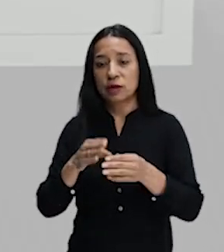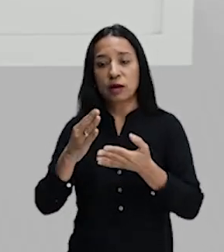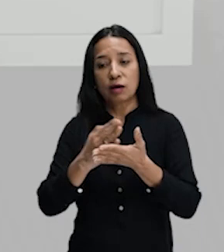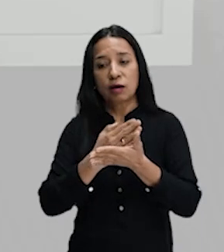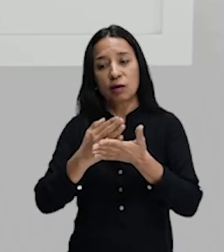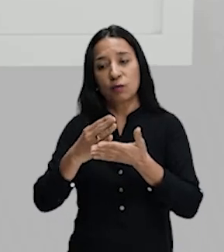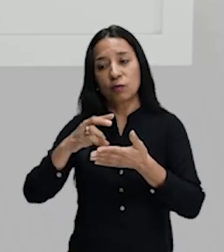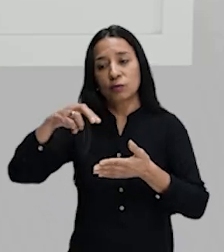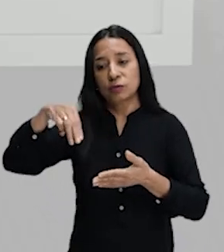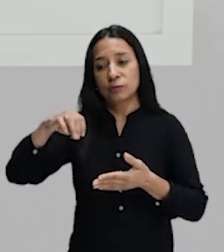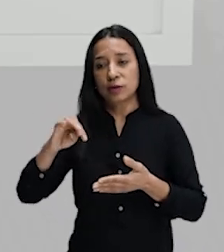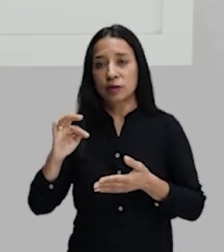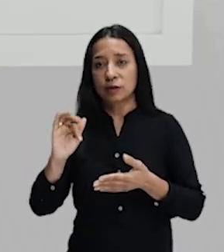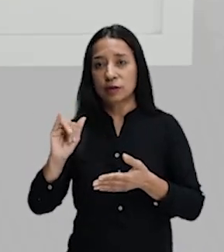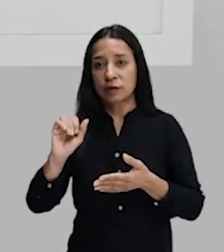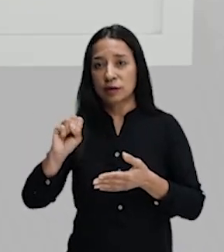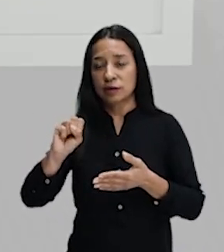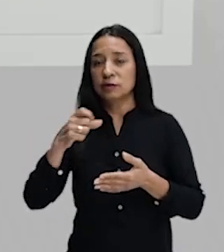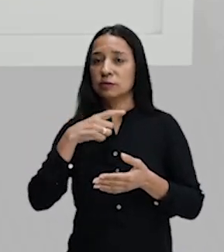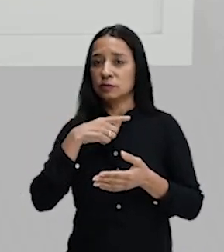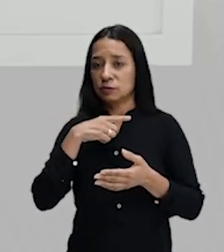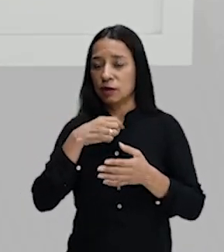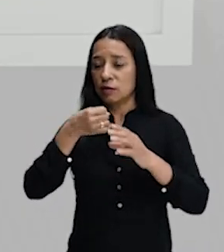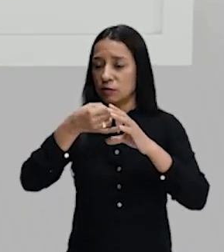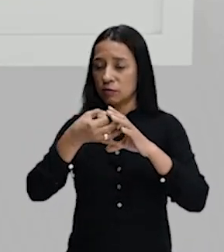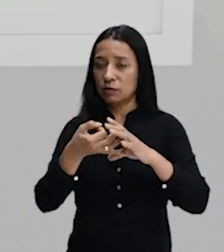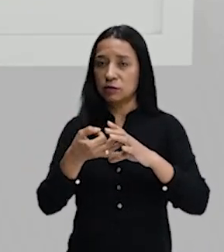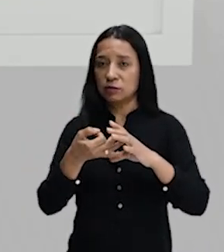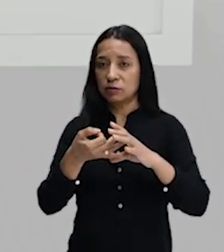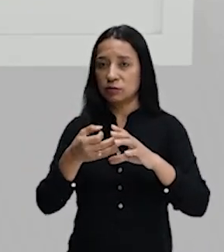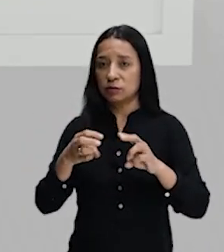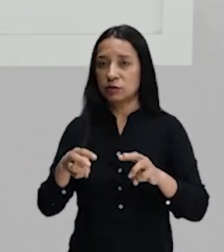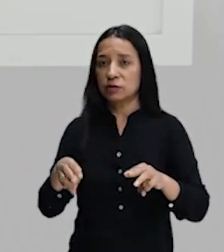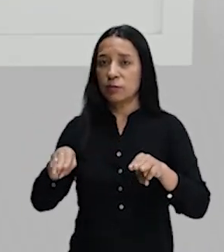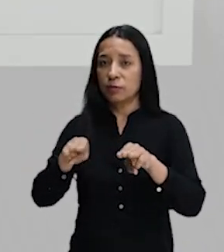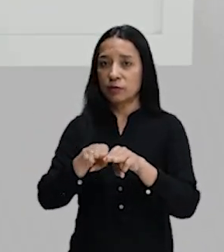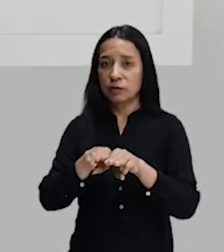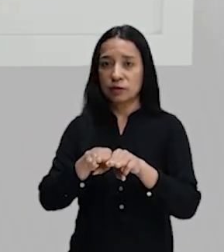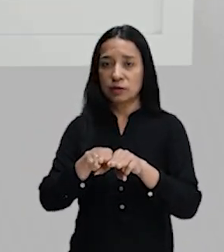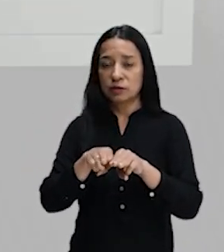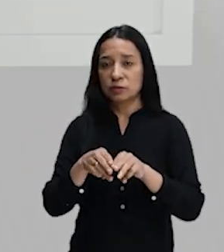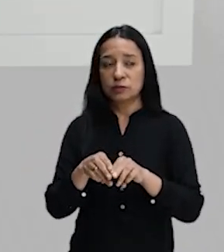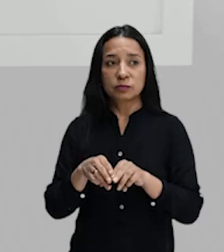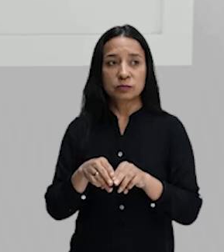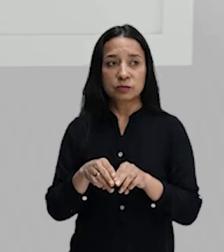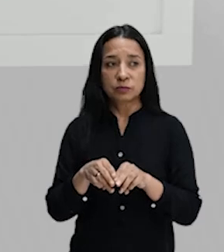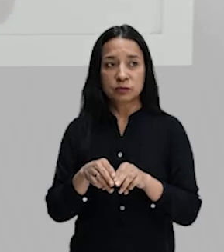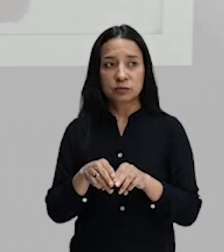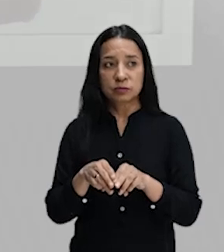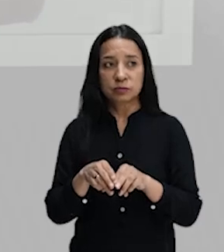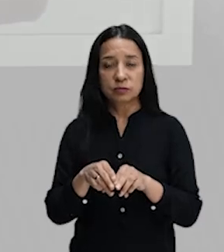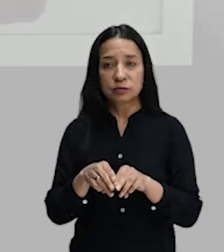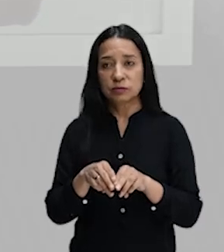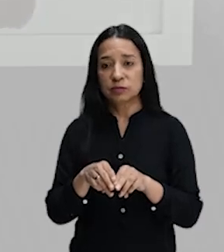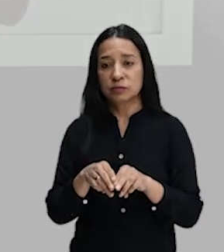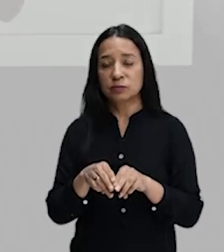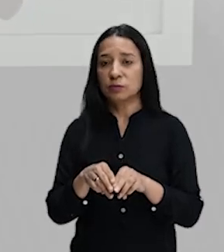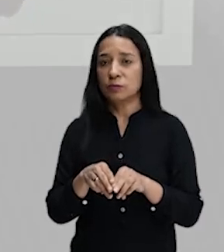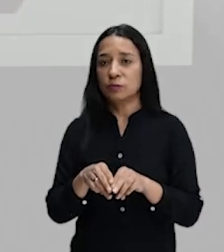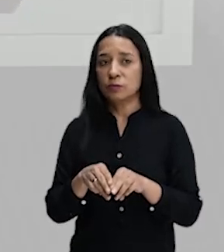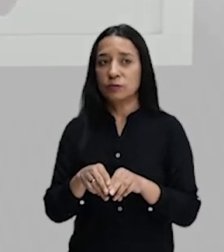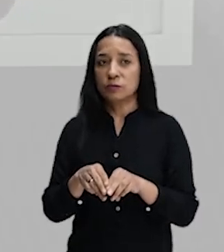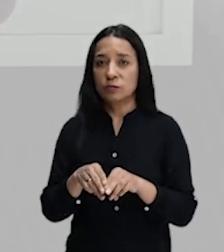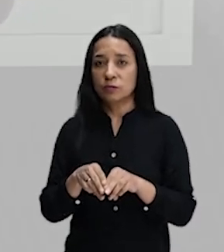metais eles ganham características magnéticas quando eles são expostos a este metal. Ou